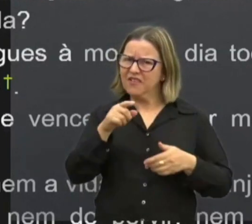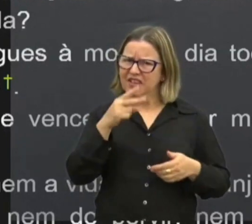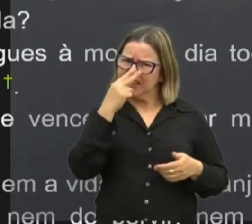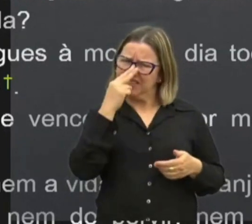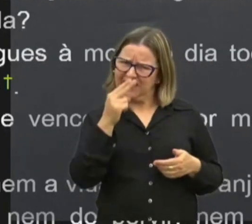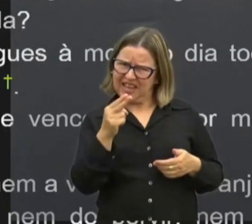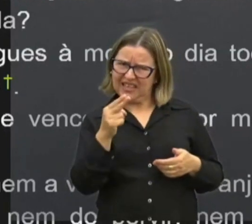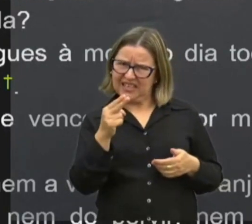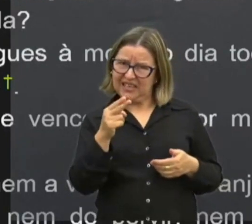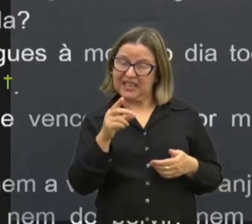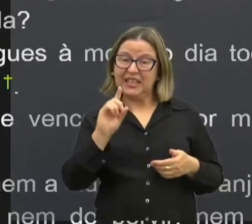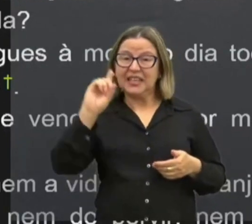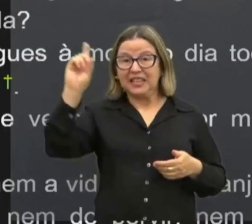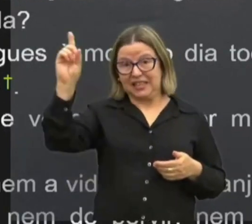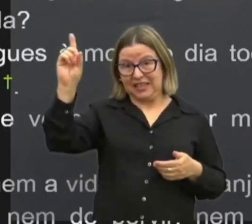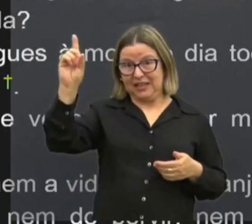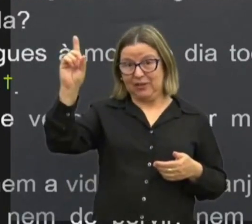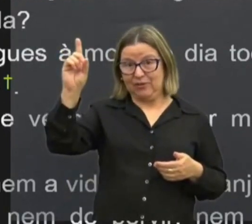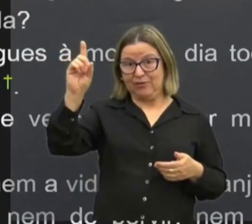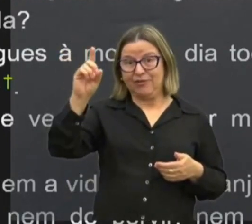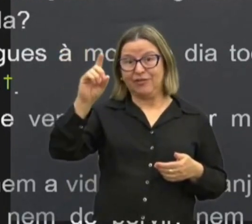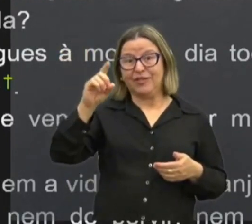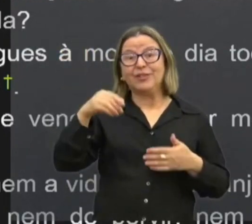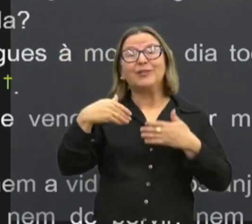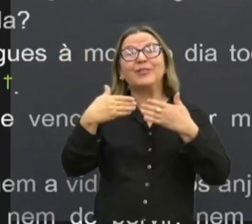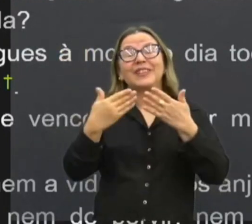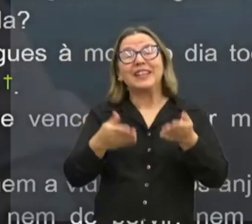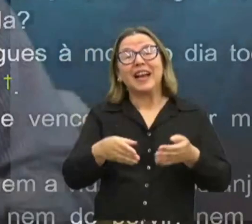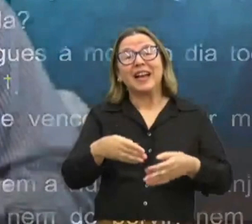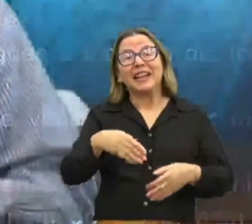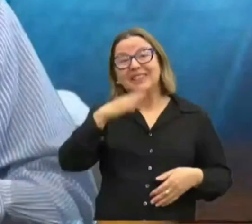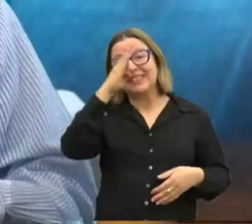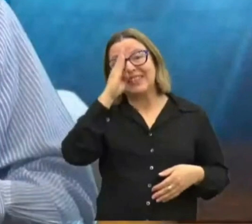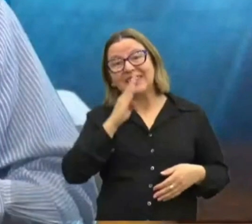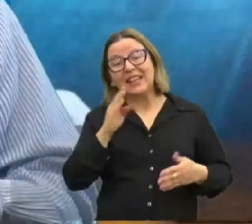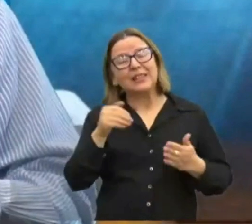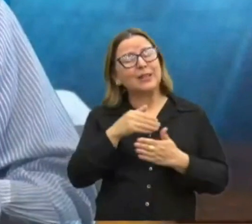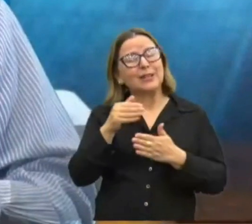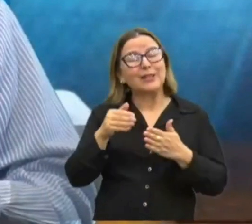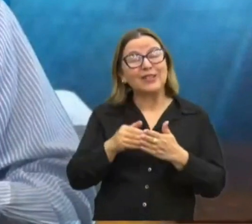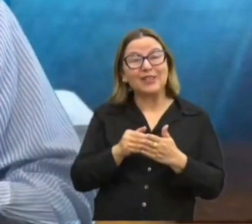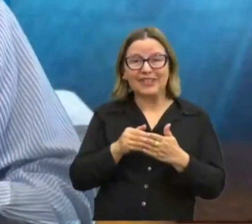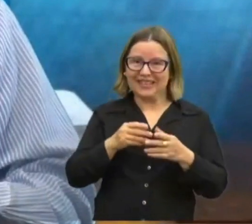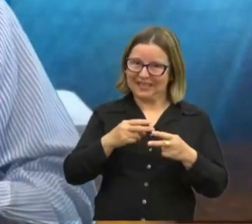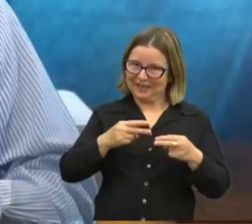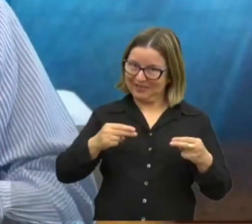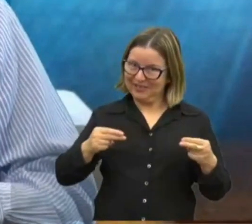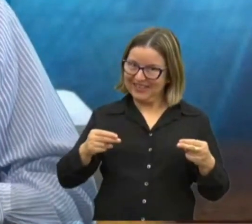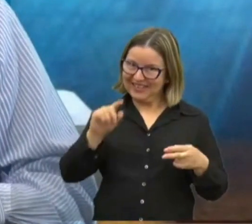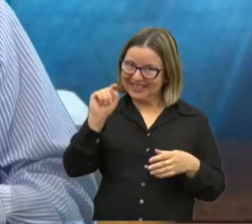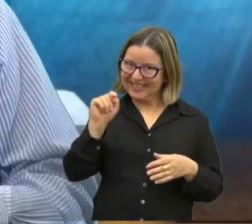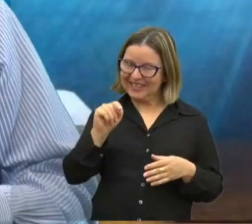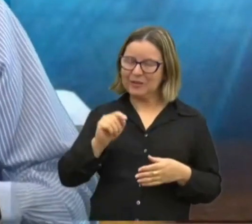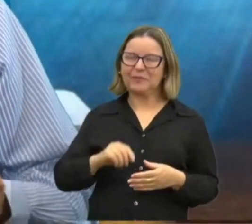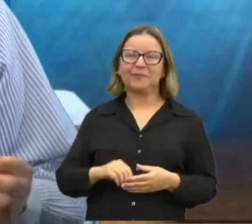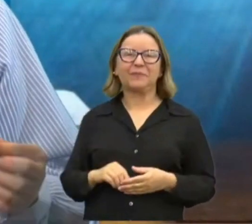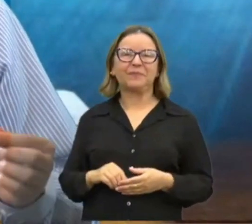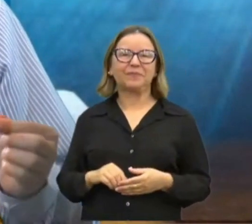graciosamente ele todas as coisas? Então, a primeira expressão aqui é